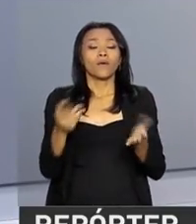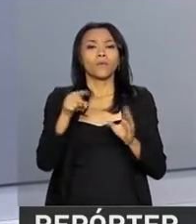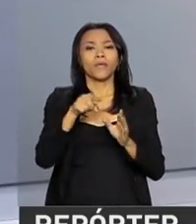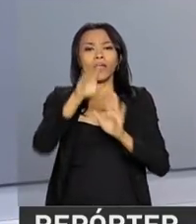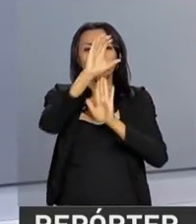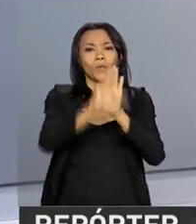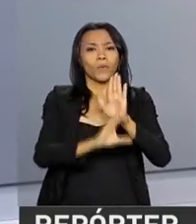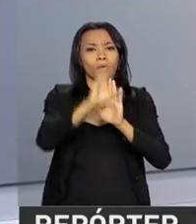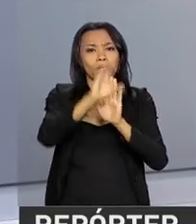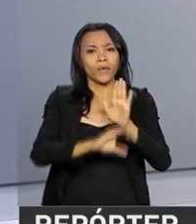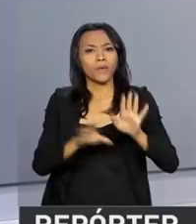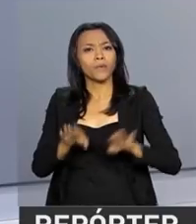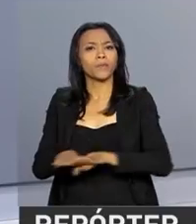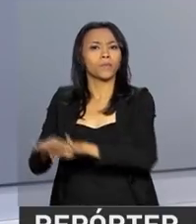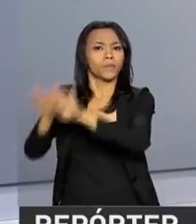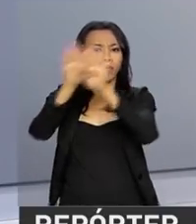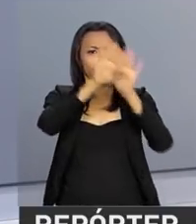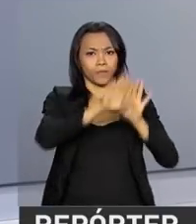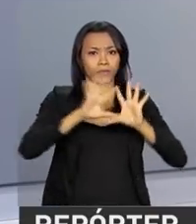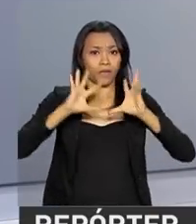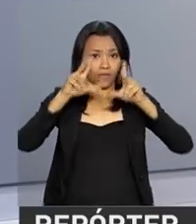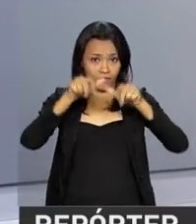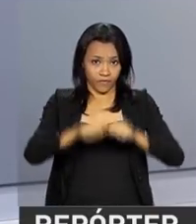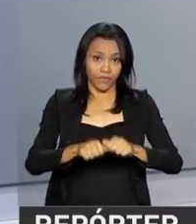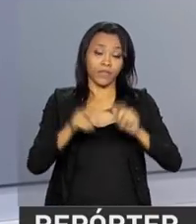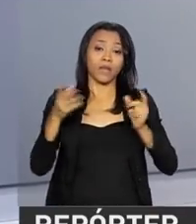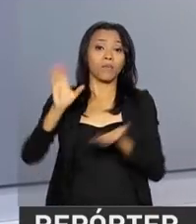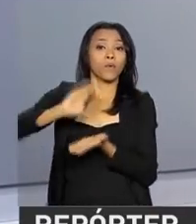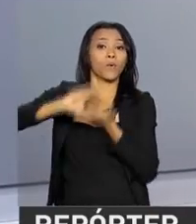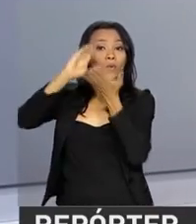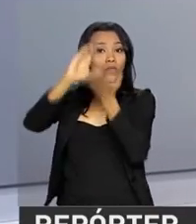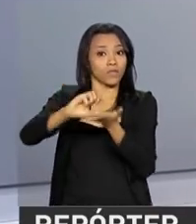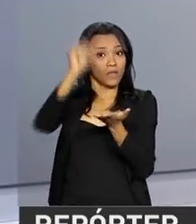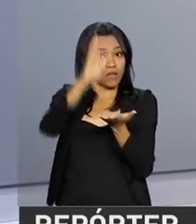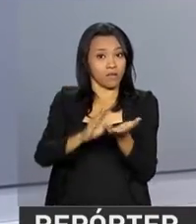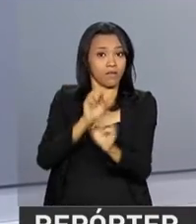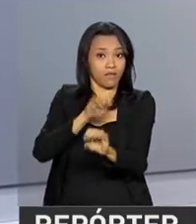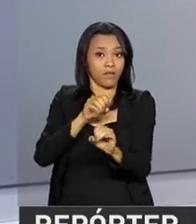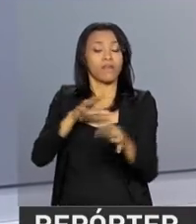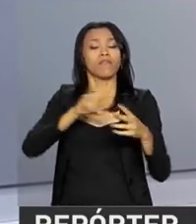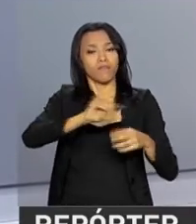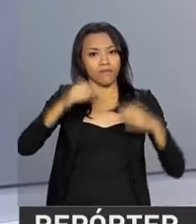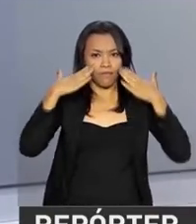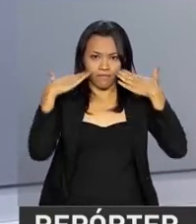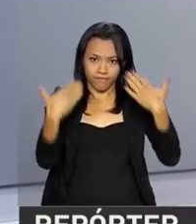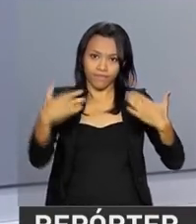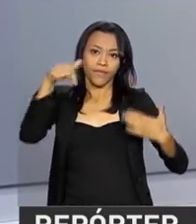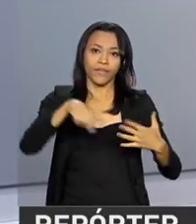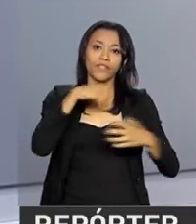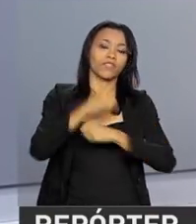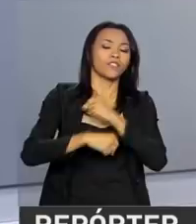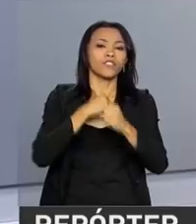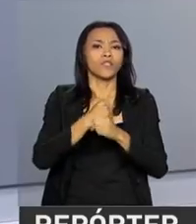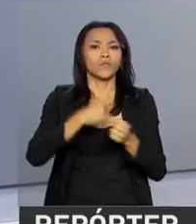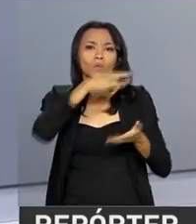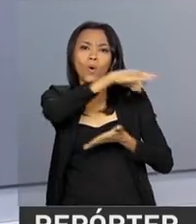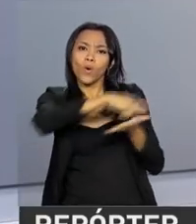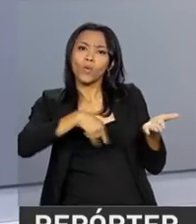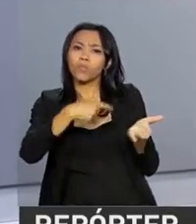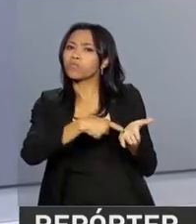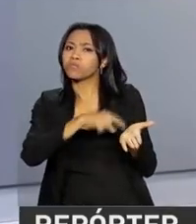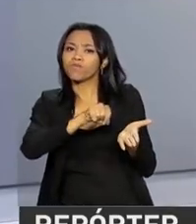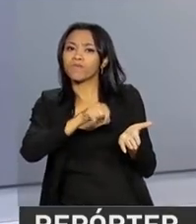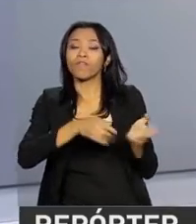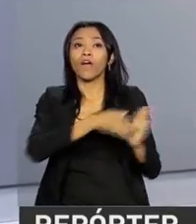curricular deve ser finalizado pelo conselho nacional de educação e apresentado ainda este ano o documento vai orientar as escolas na elaboração